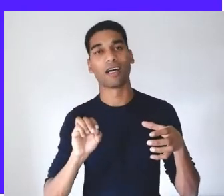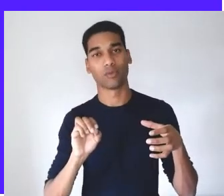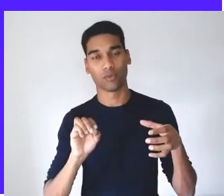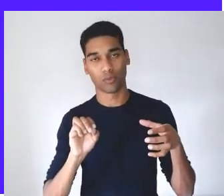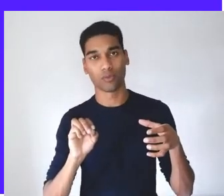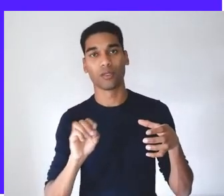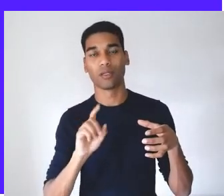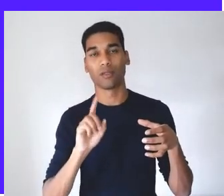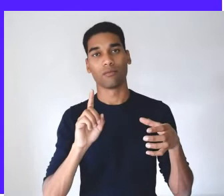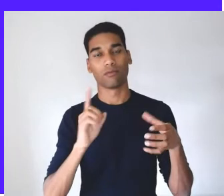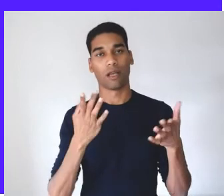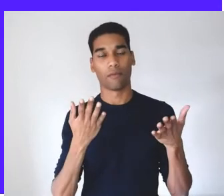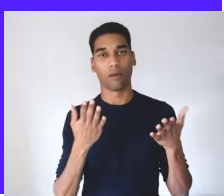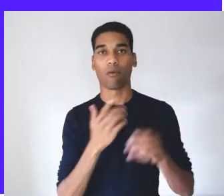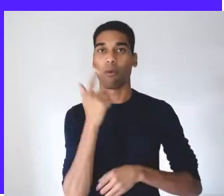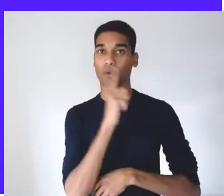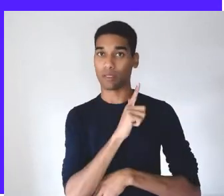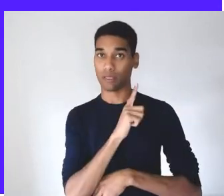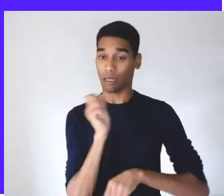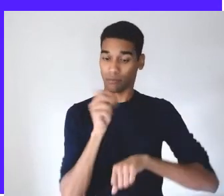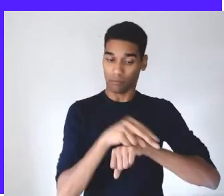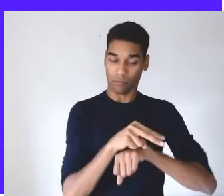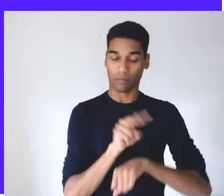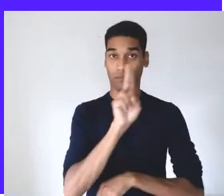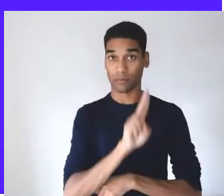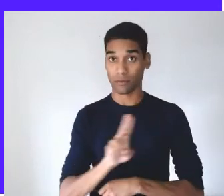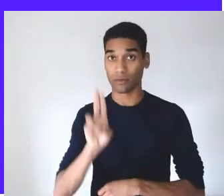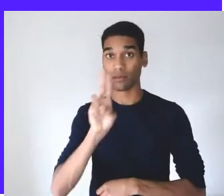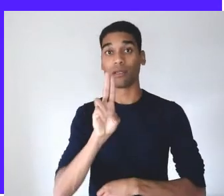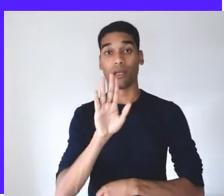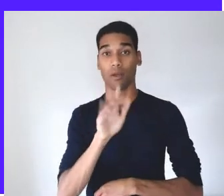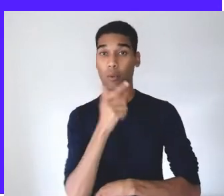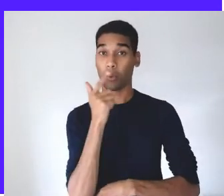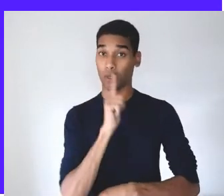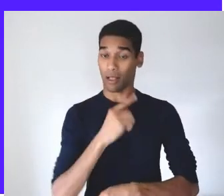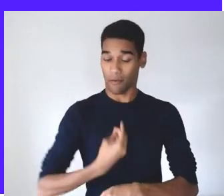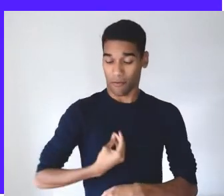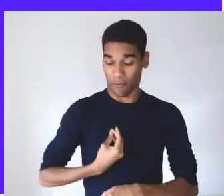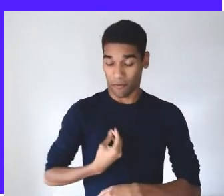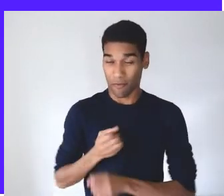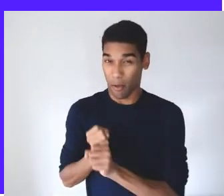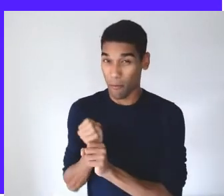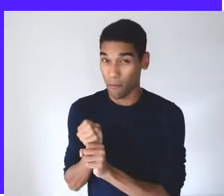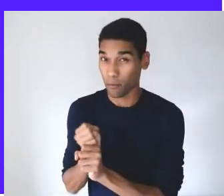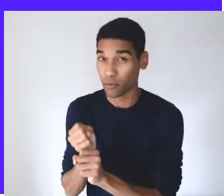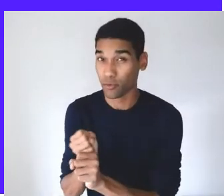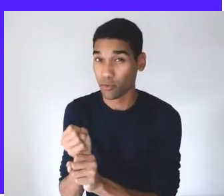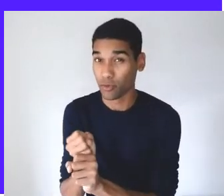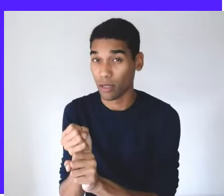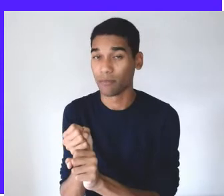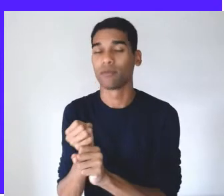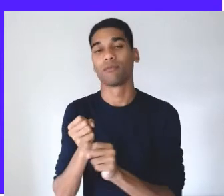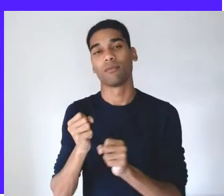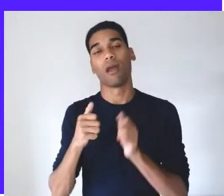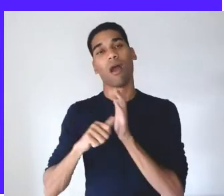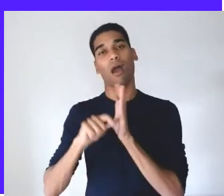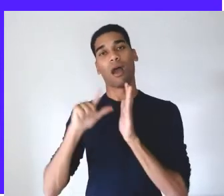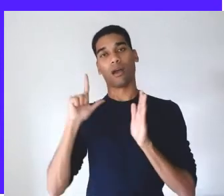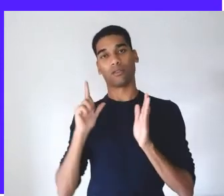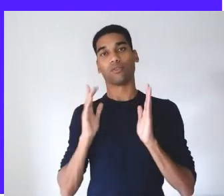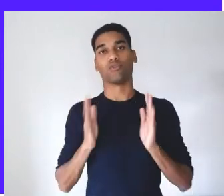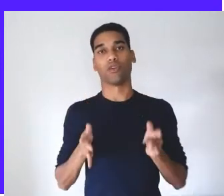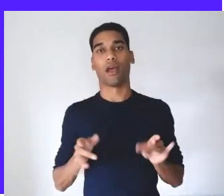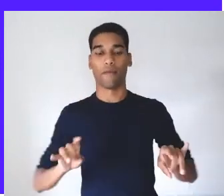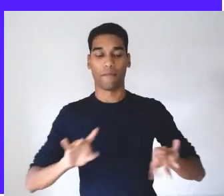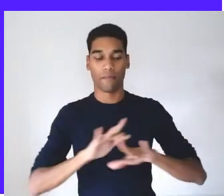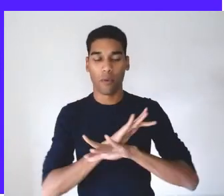superior e longevidade. Então, a gente tinha esse recorte definido de olhar como índice de